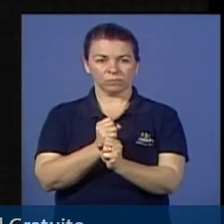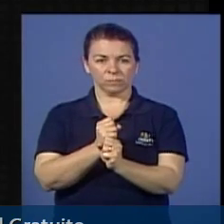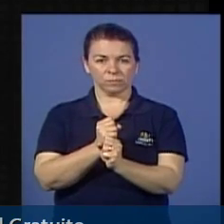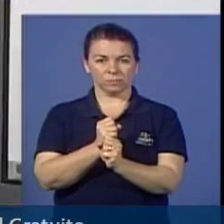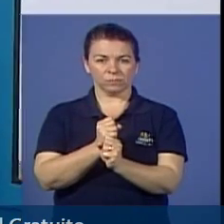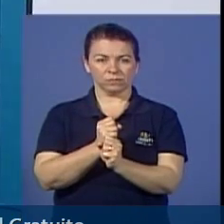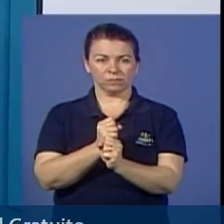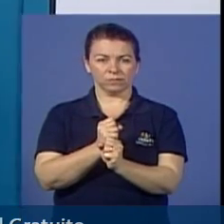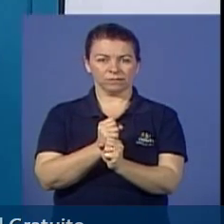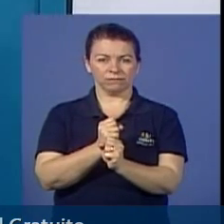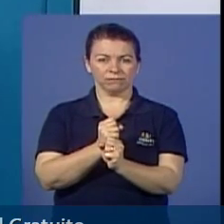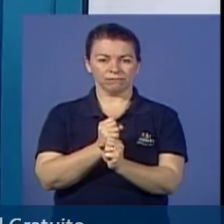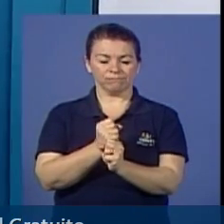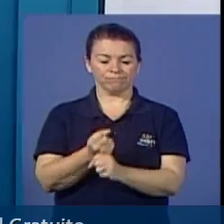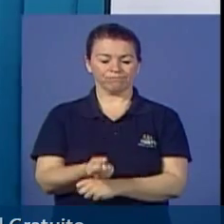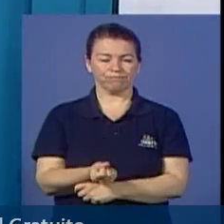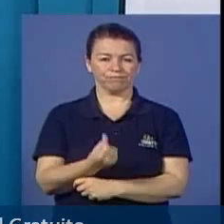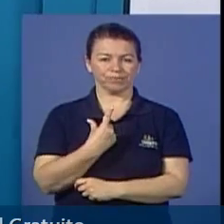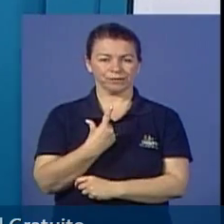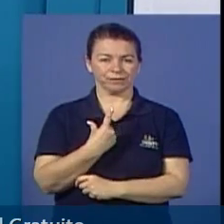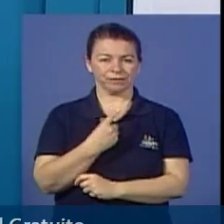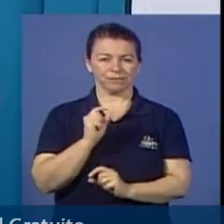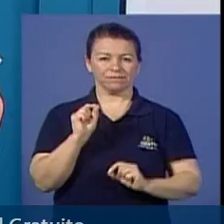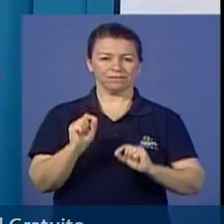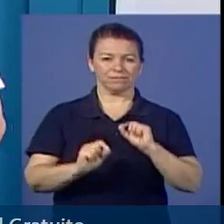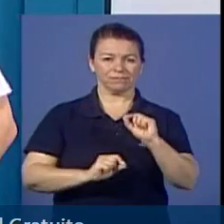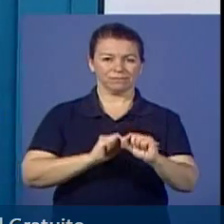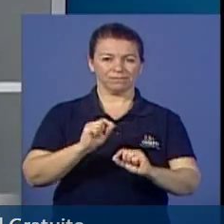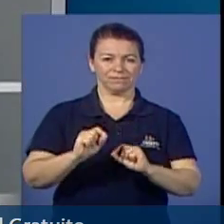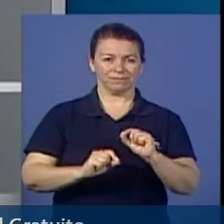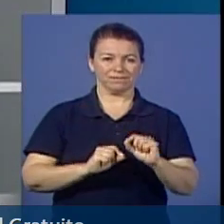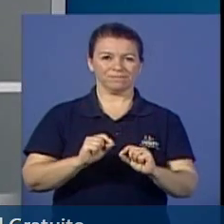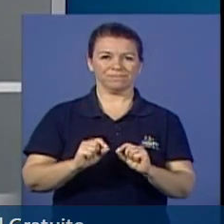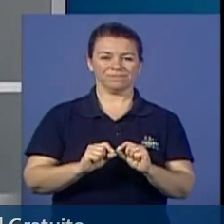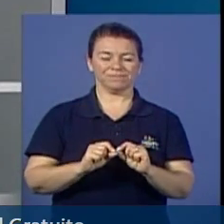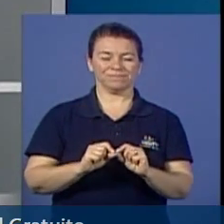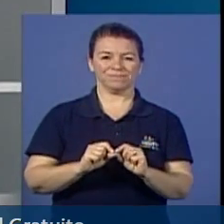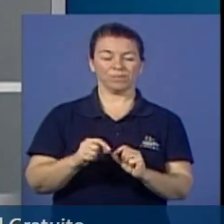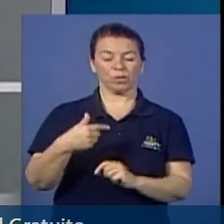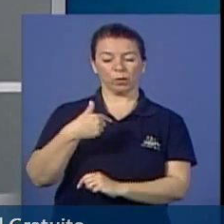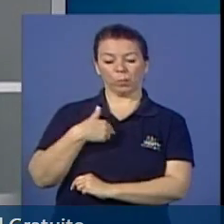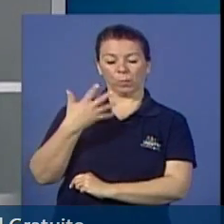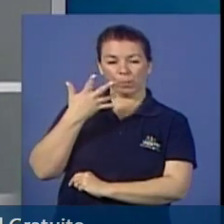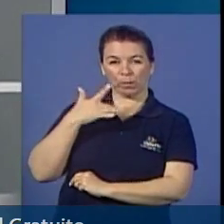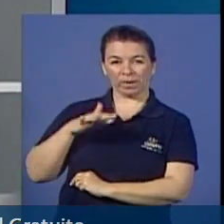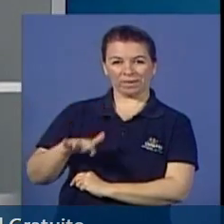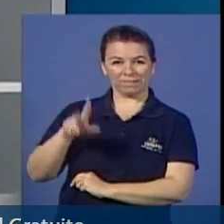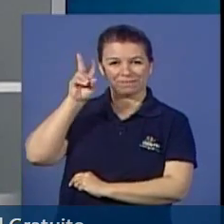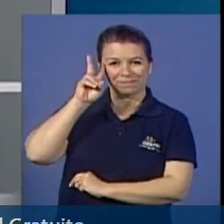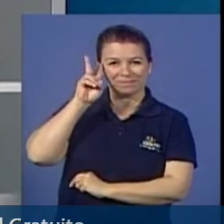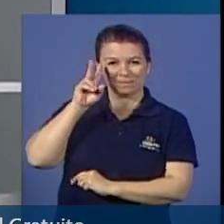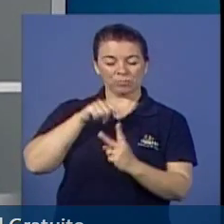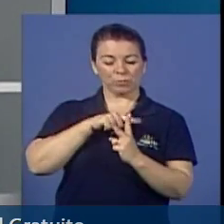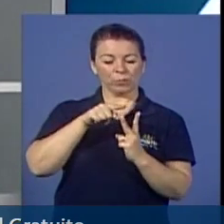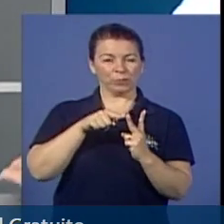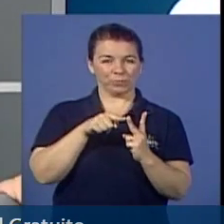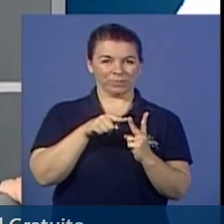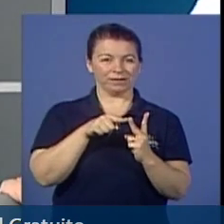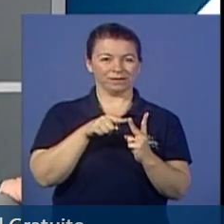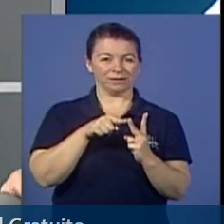Pelo amor dos meus filhinhos. Eu lembro de duas siglas quando eu era pequenininho. Ah, é? Seriam duas